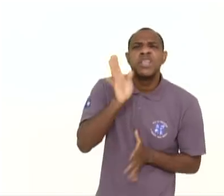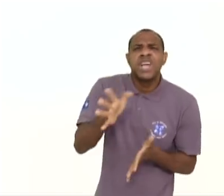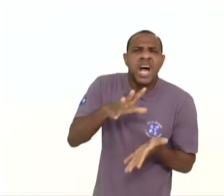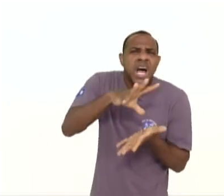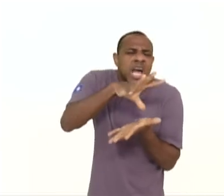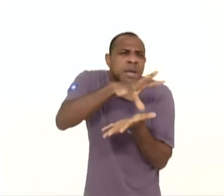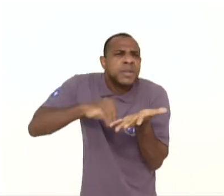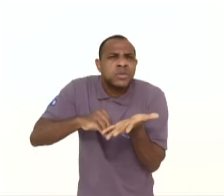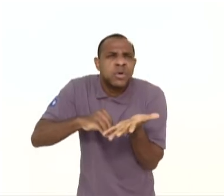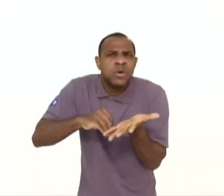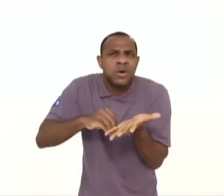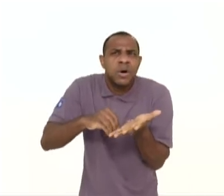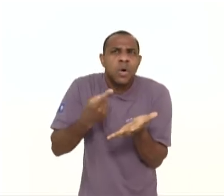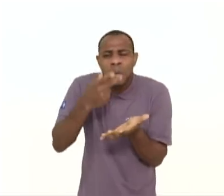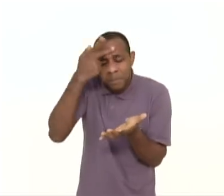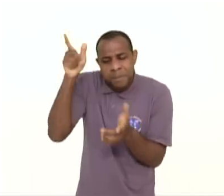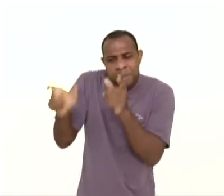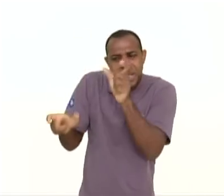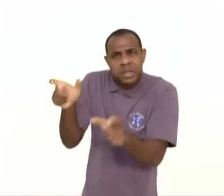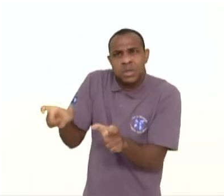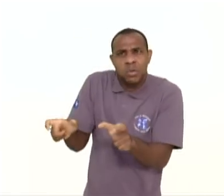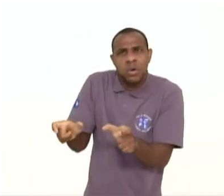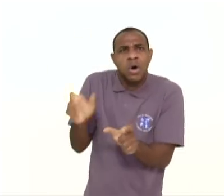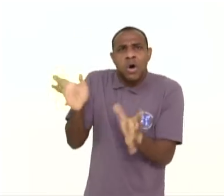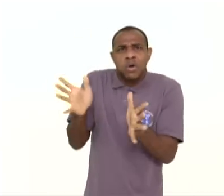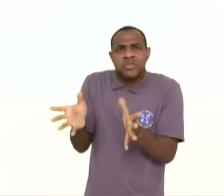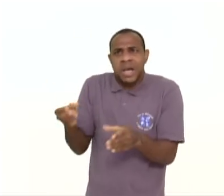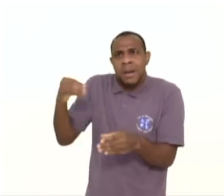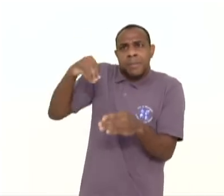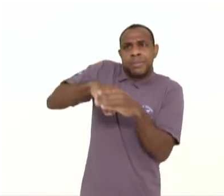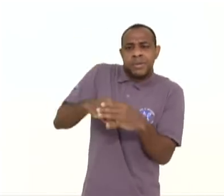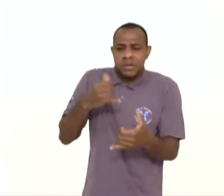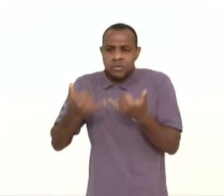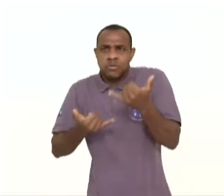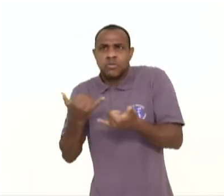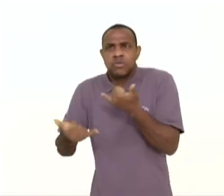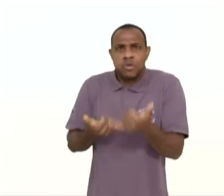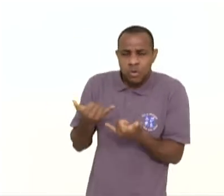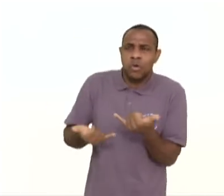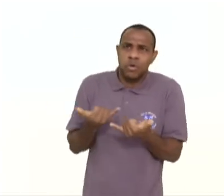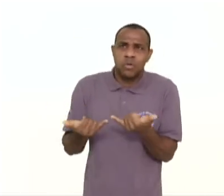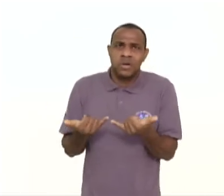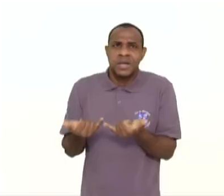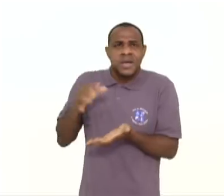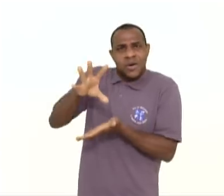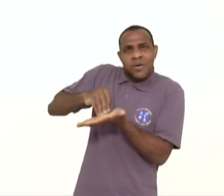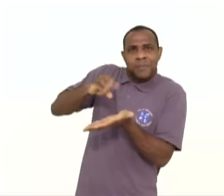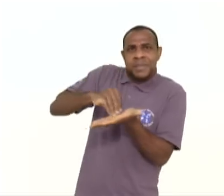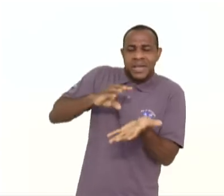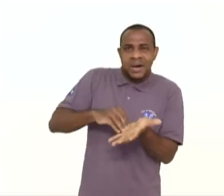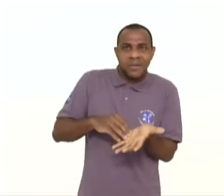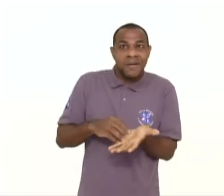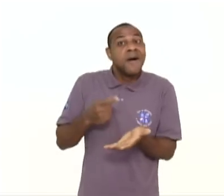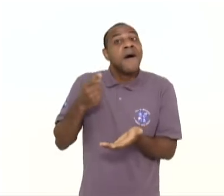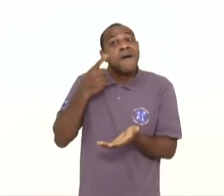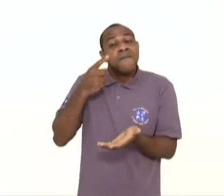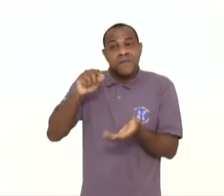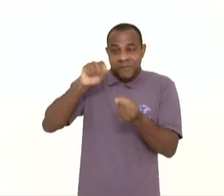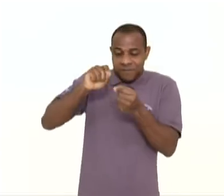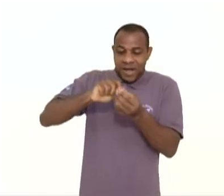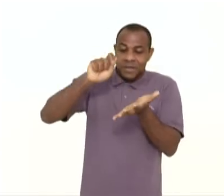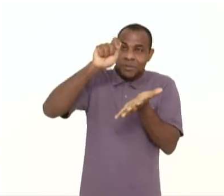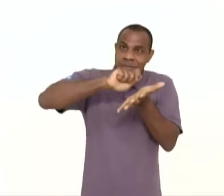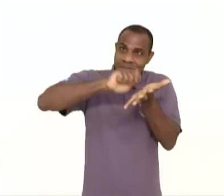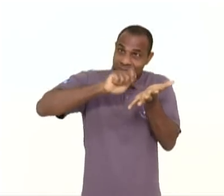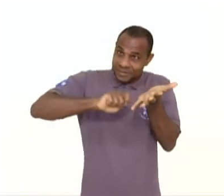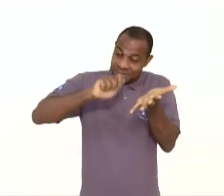alguém? Participou de algum jogo que envolvia o tema imitação? Relate suas experiências com a prática da imitação. Então relata